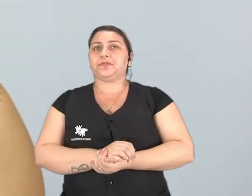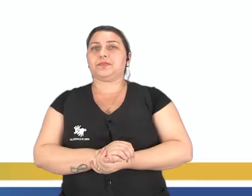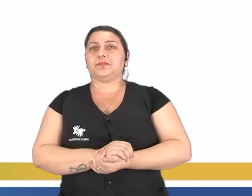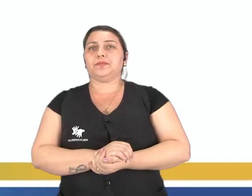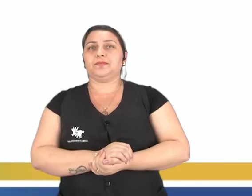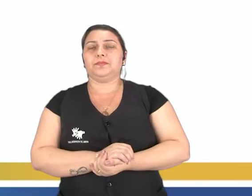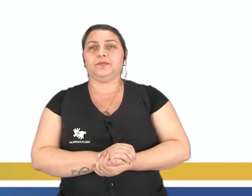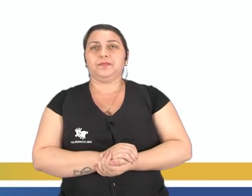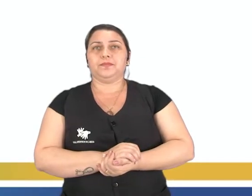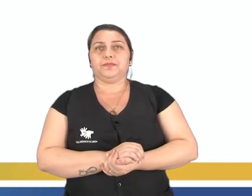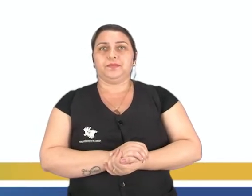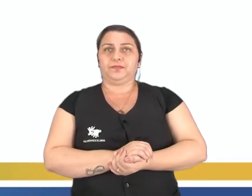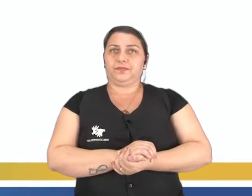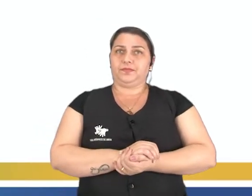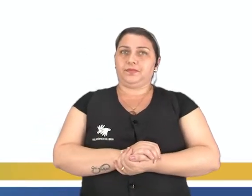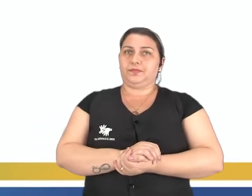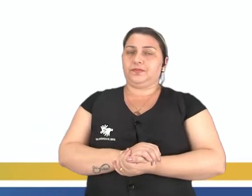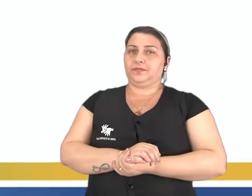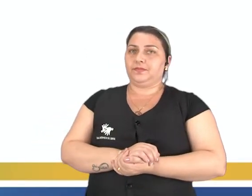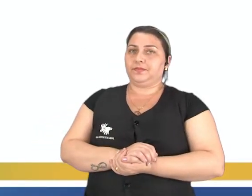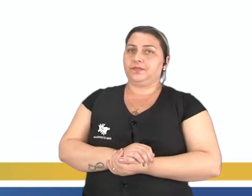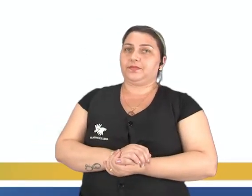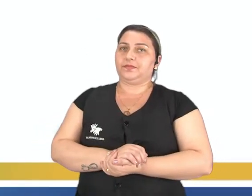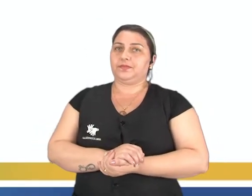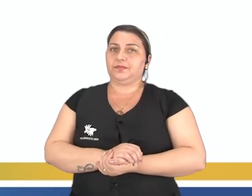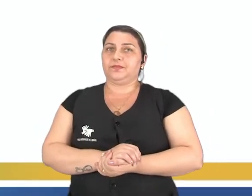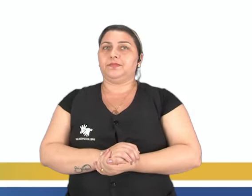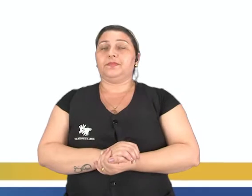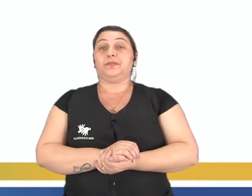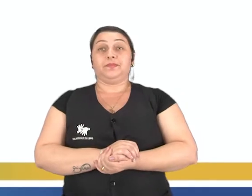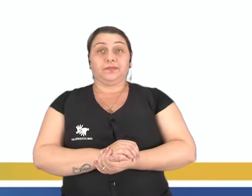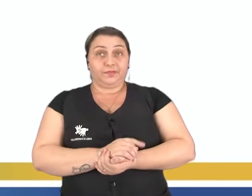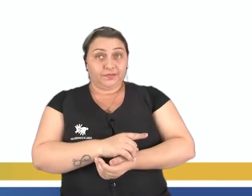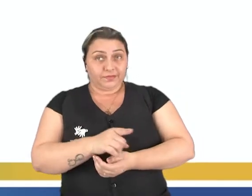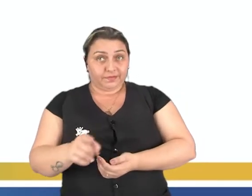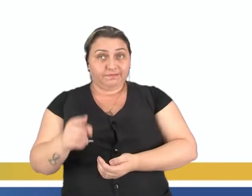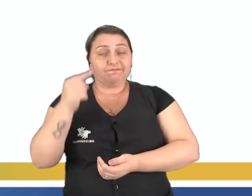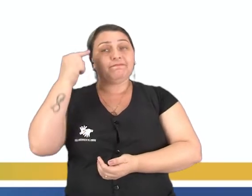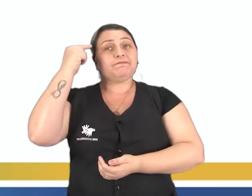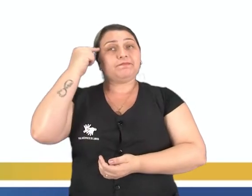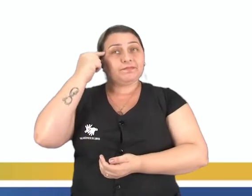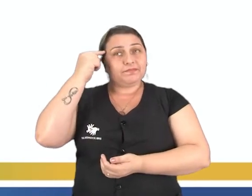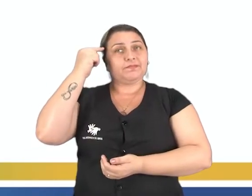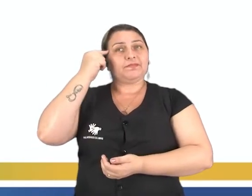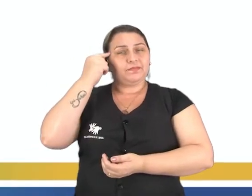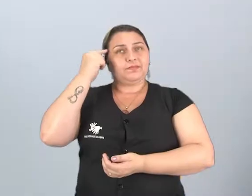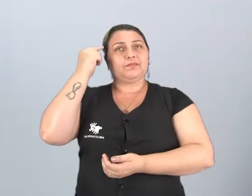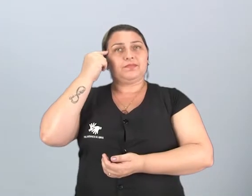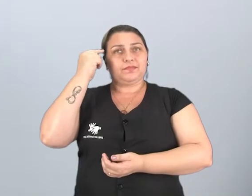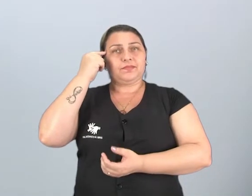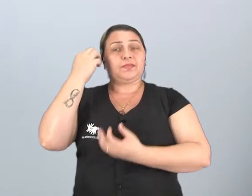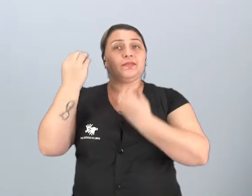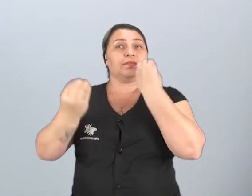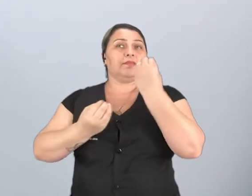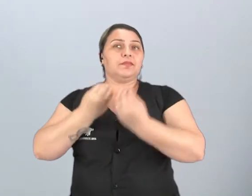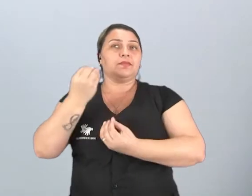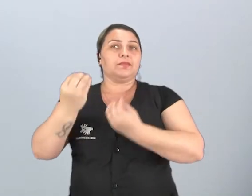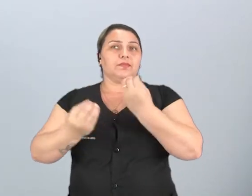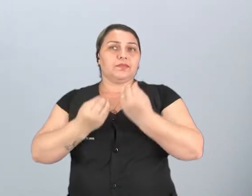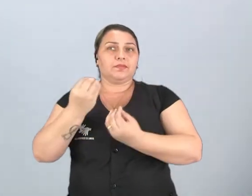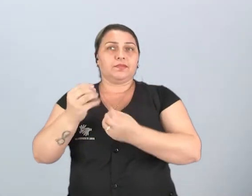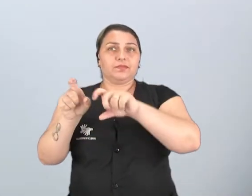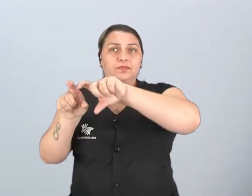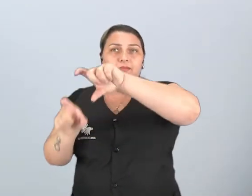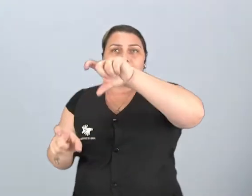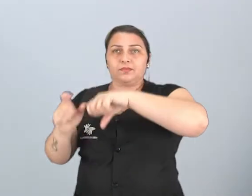Mas a nossa coluna, ela pode ficar doente? E aí vocês reflitam um pouco sobre isso. Como que a nossa